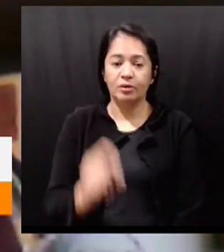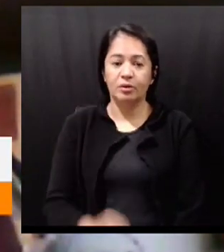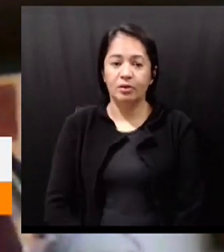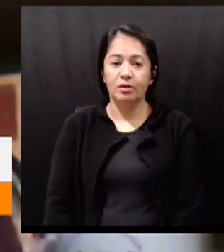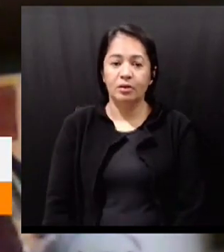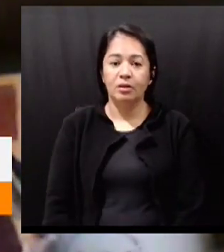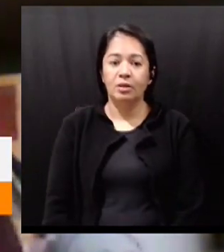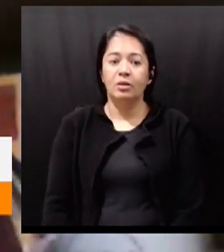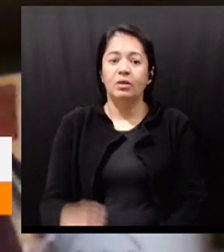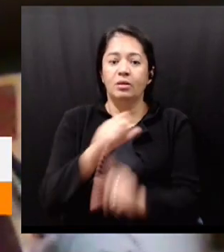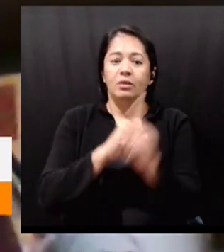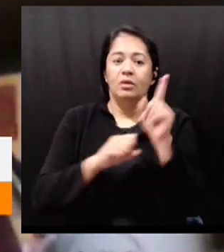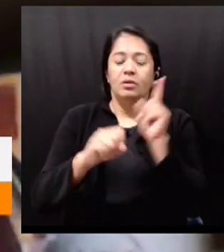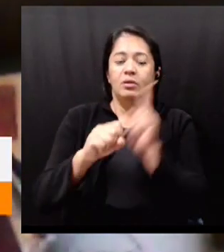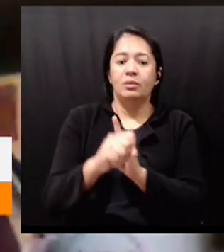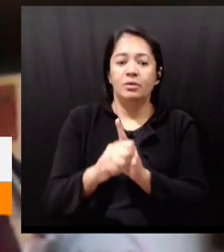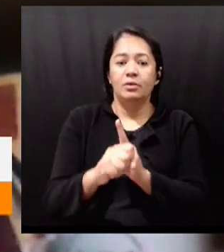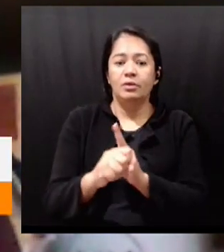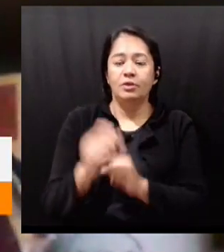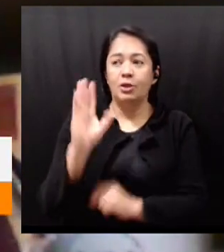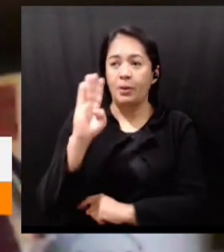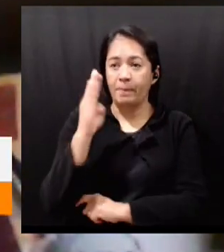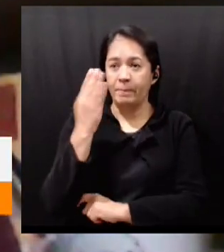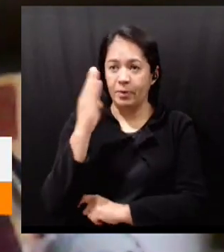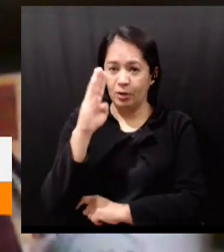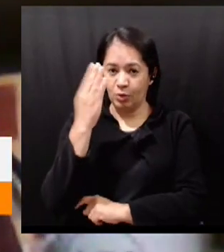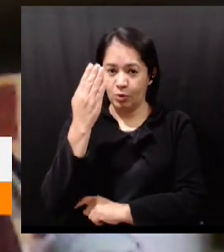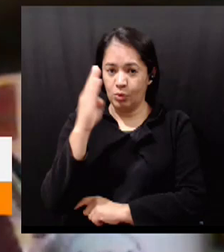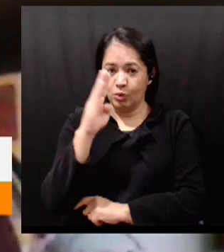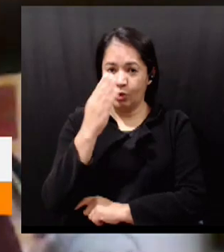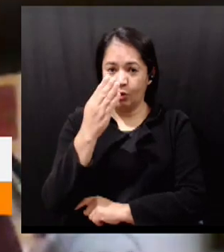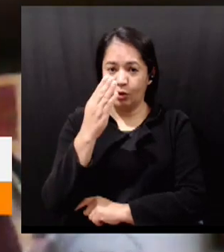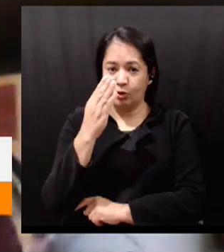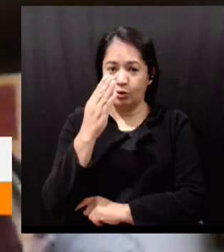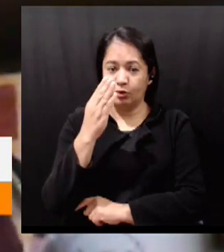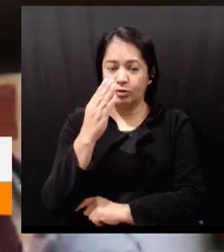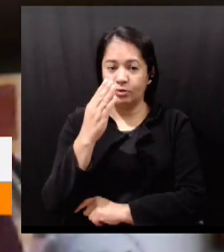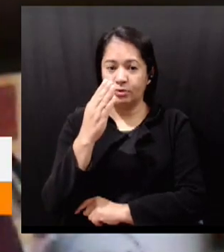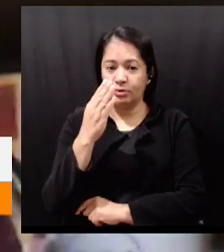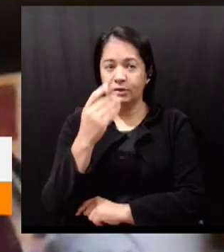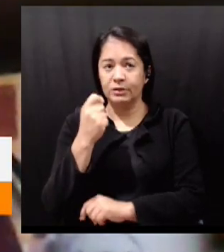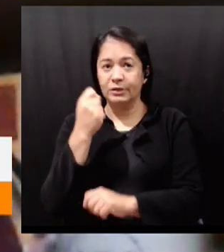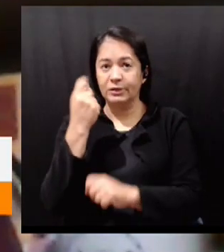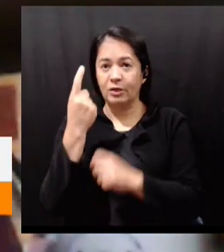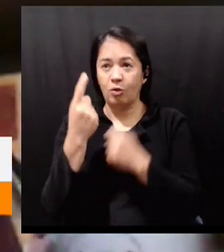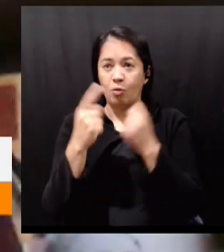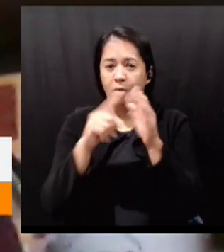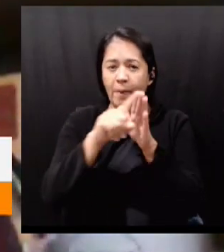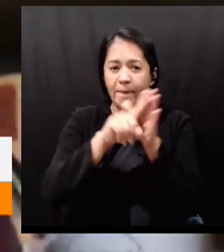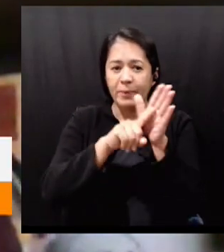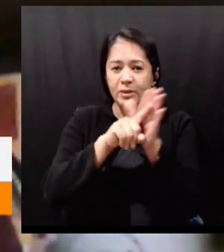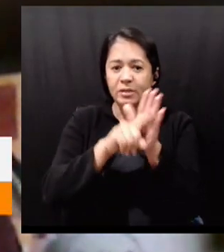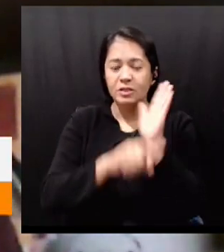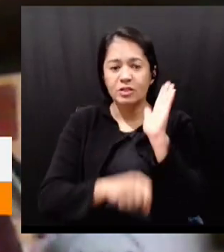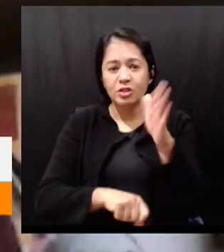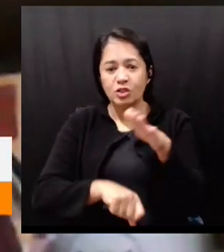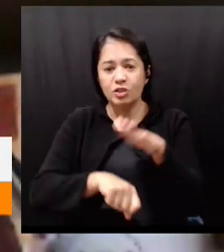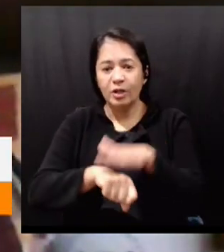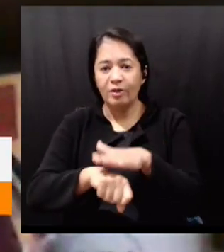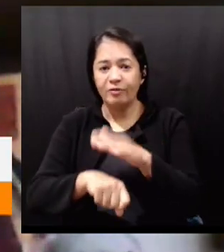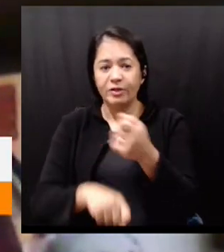social, biológico, né? E algumas pesquisas já realizadas em algumas universidades,